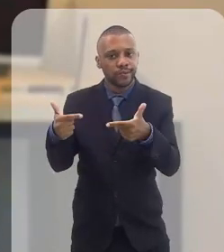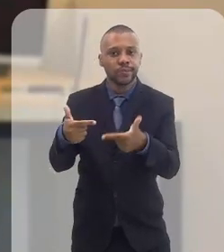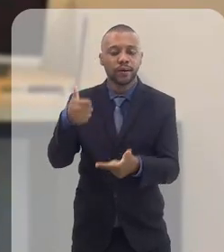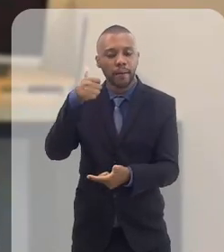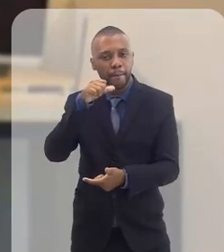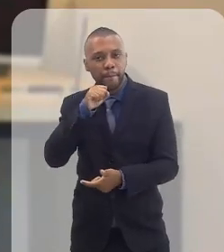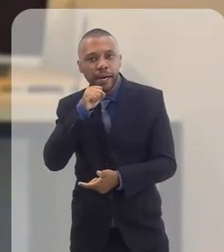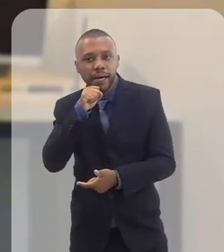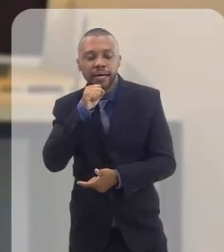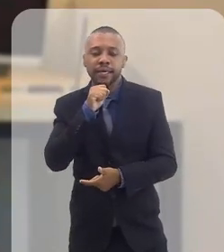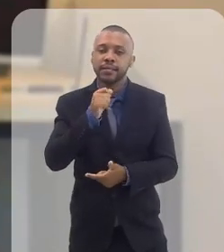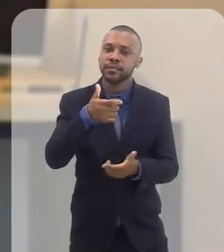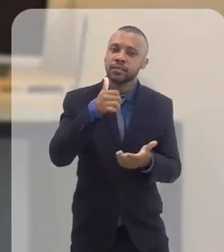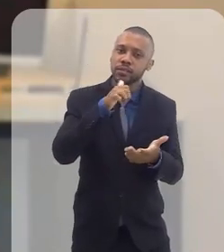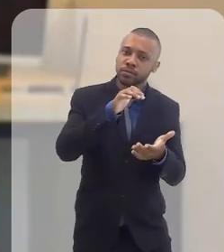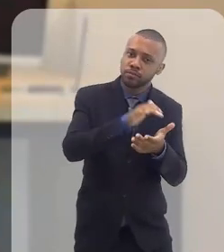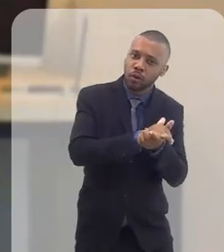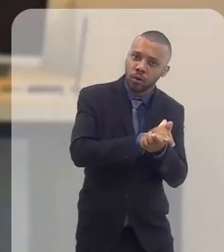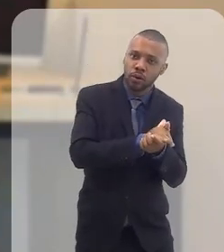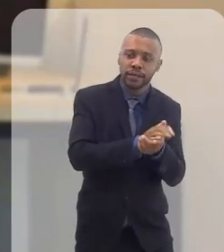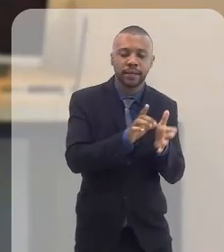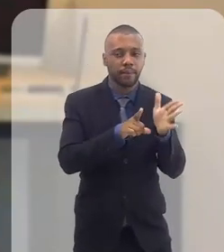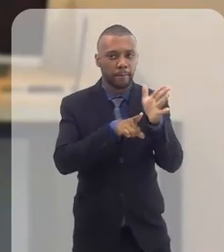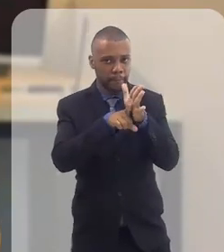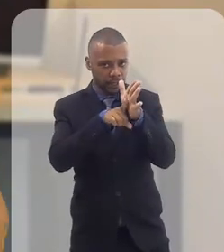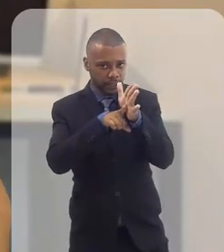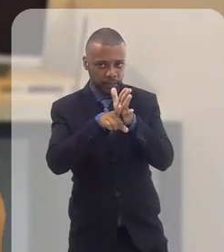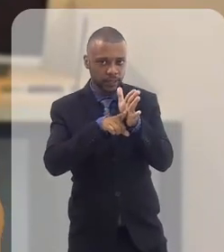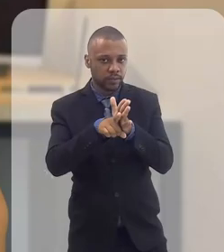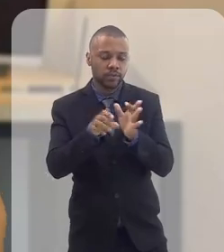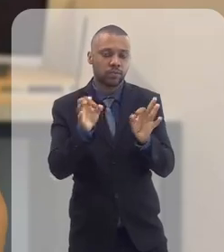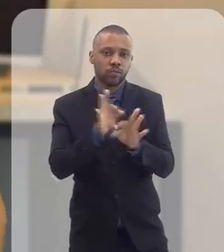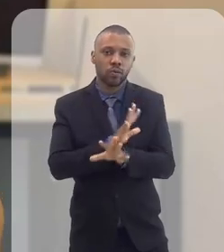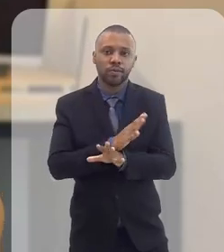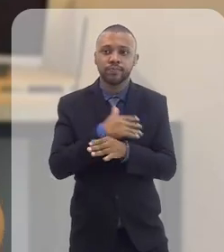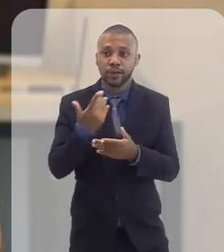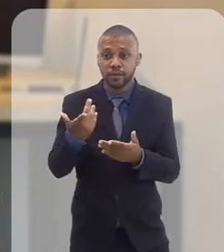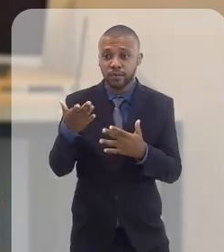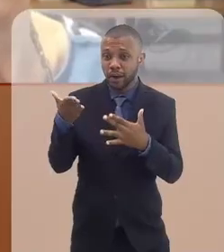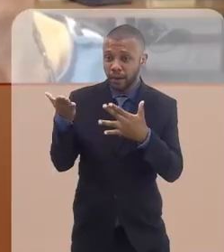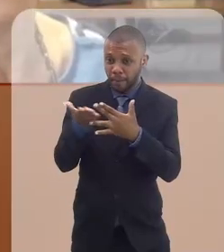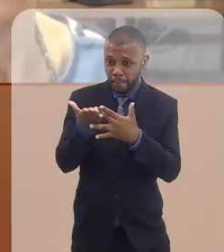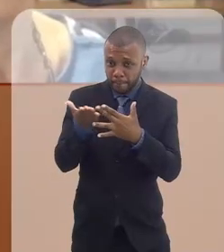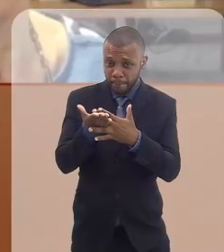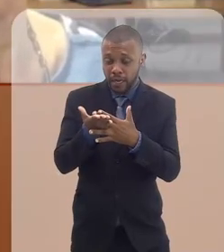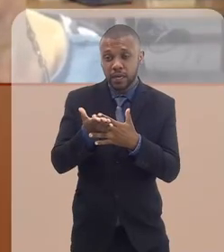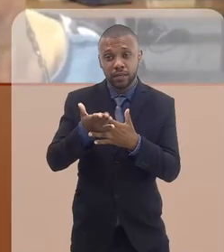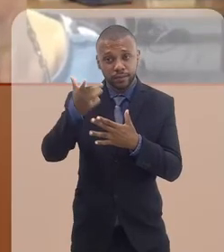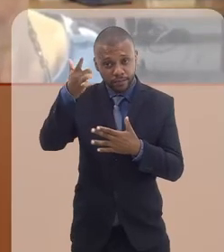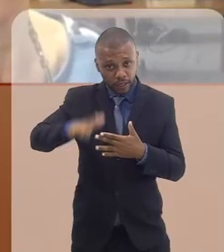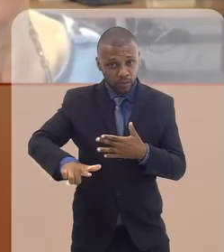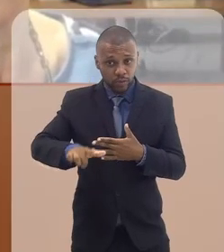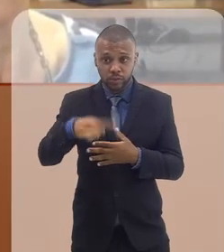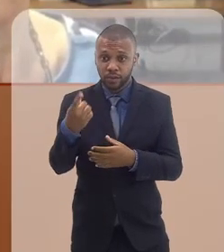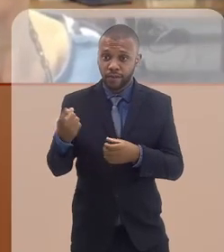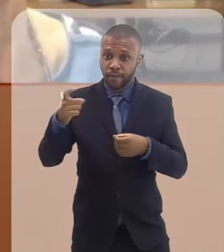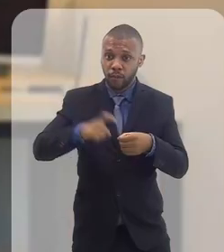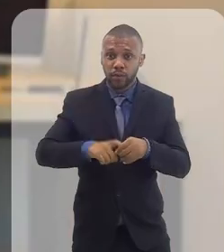bem feito, né? Como mãe, como esposa, como pesquisadora. Helena, vamos fazer mais um